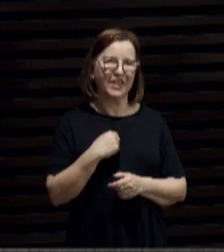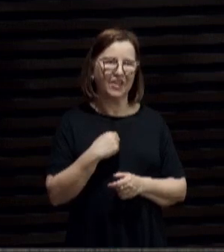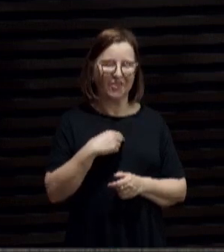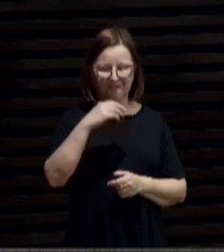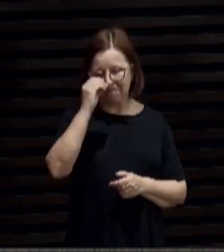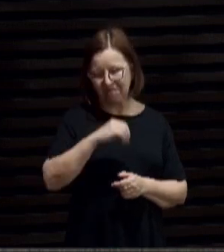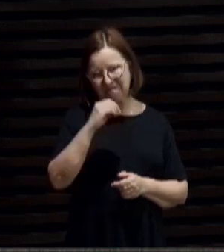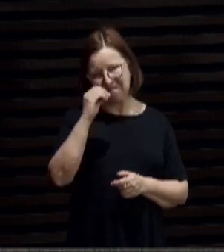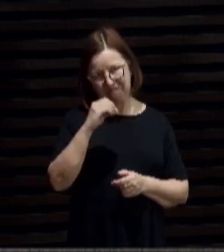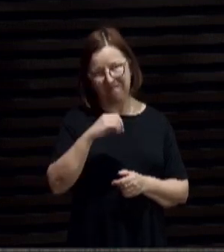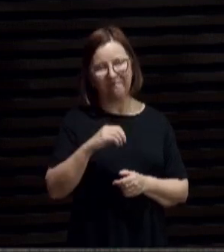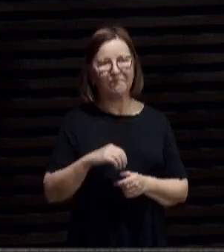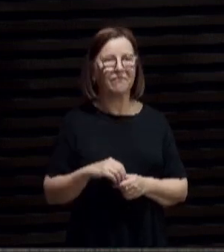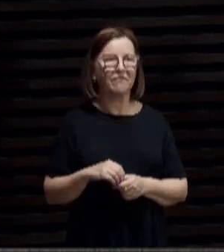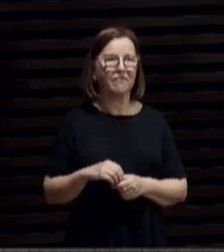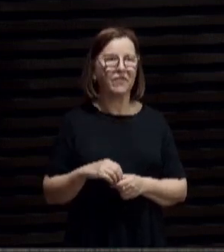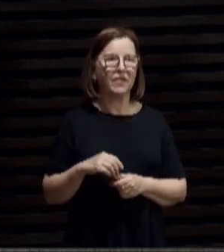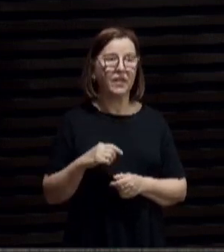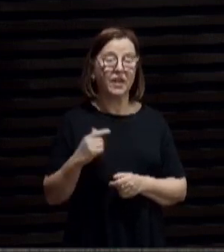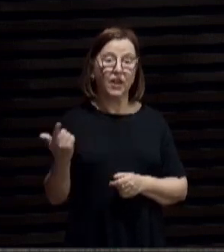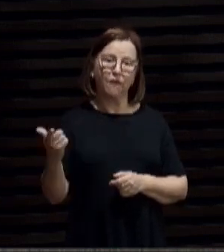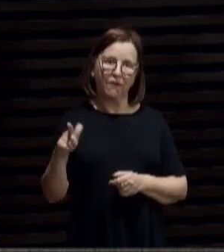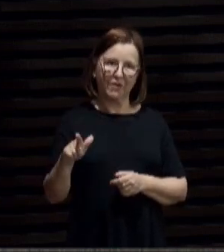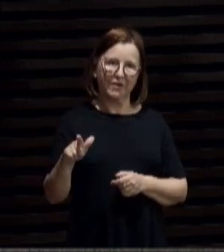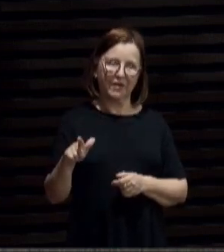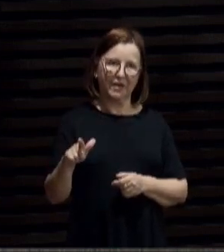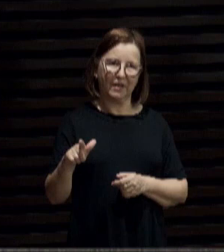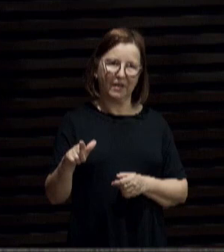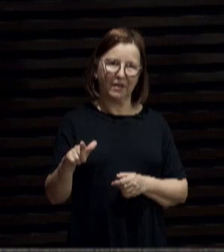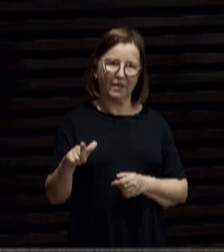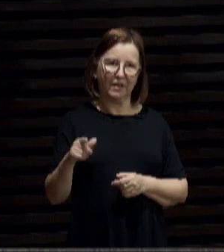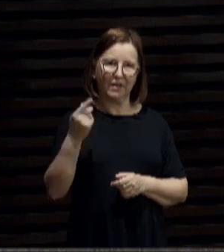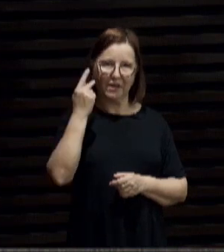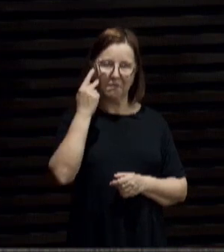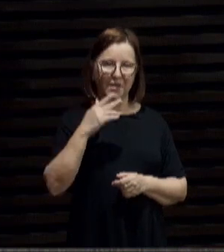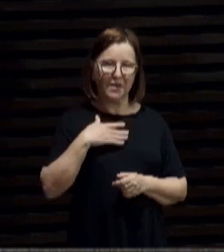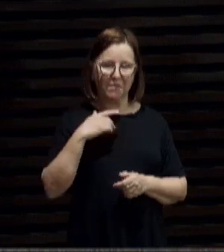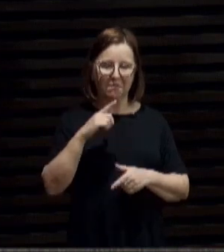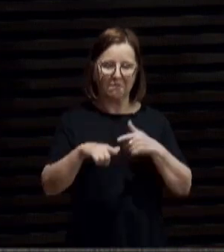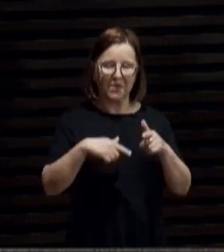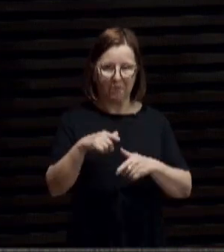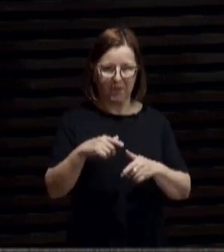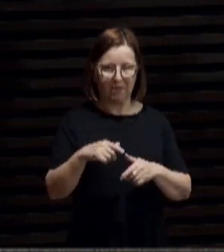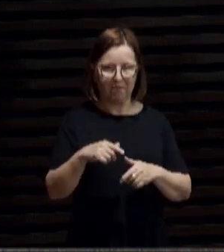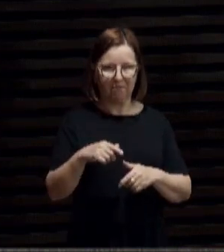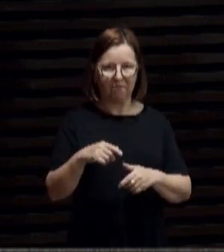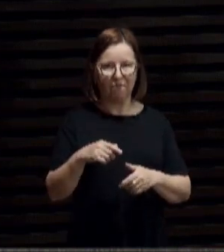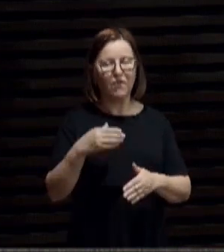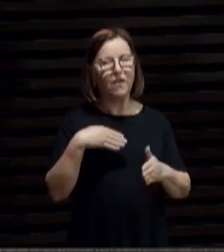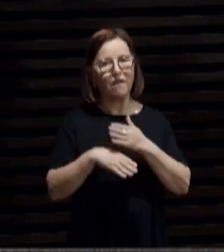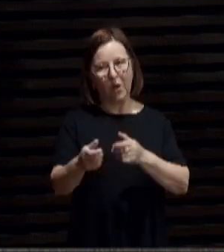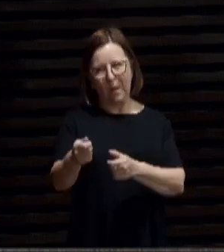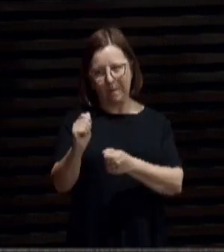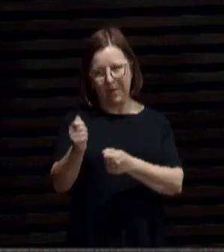fracassado. Eu vou voltar para a minha primeira profissão, eu vou pescar. E ele